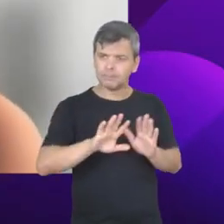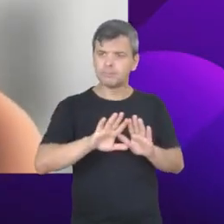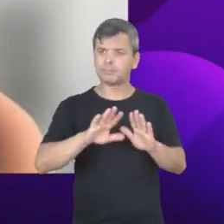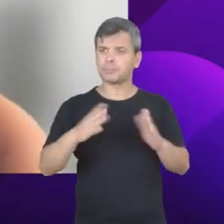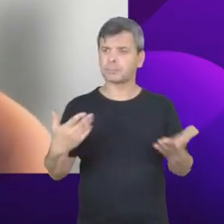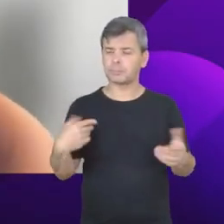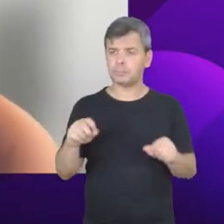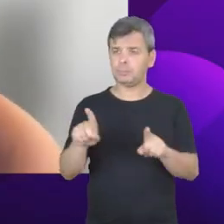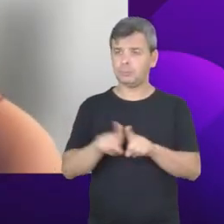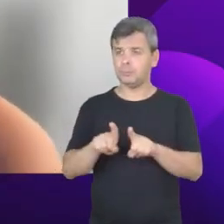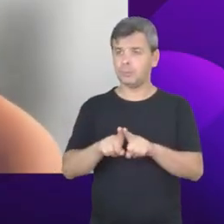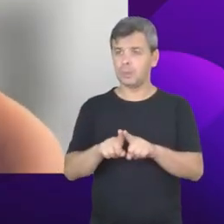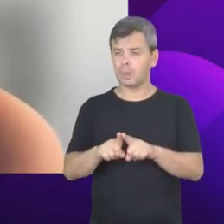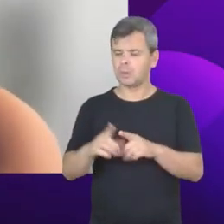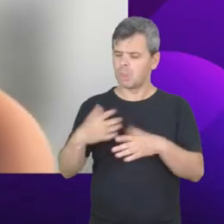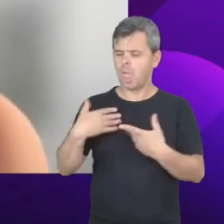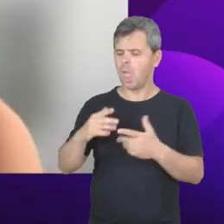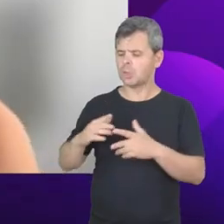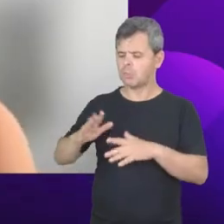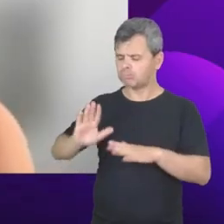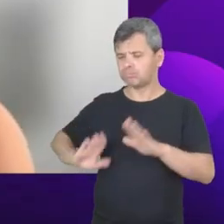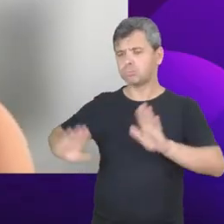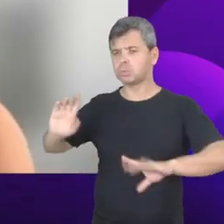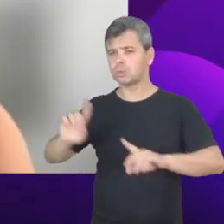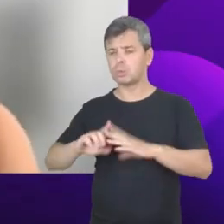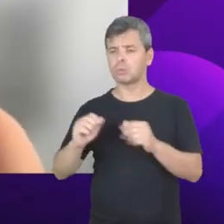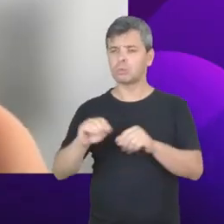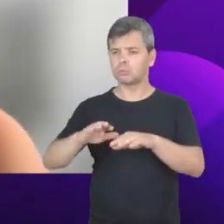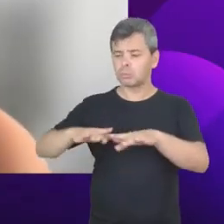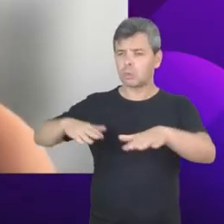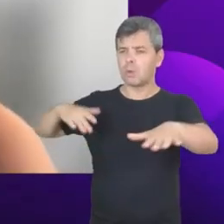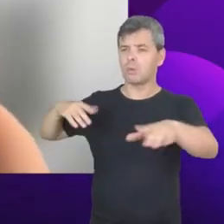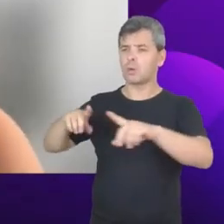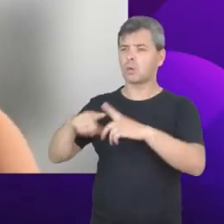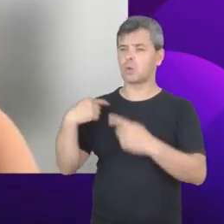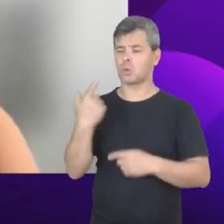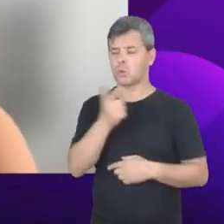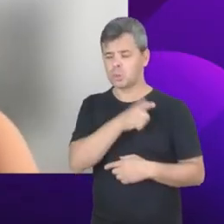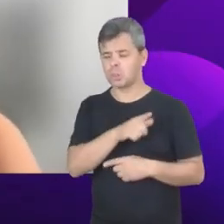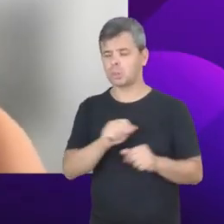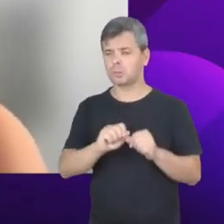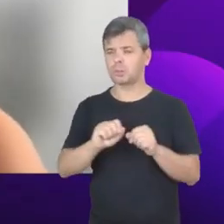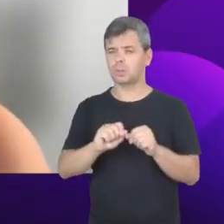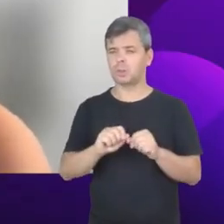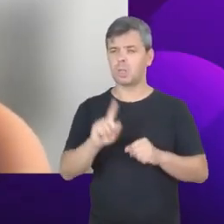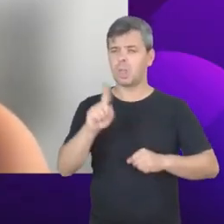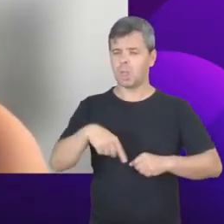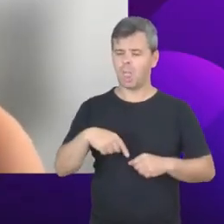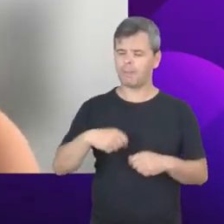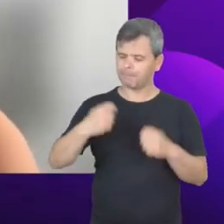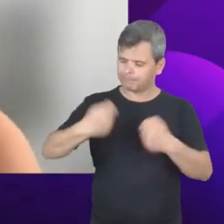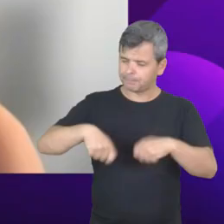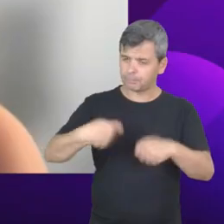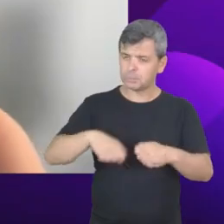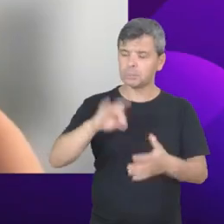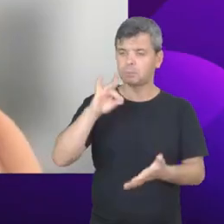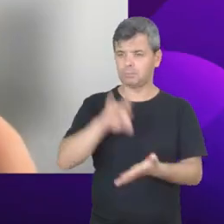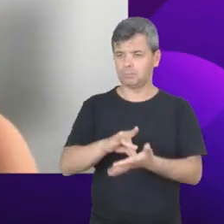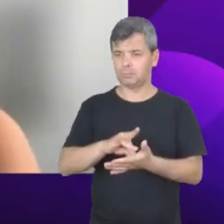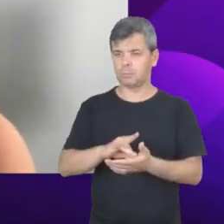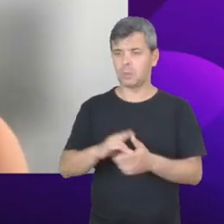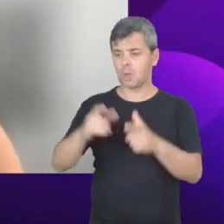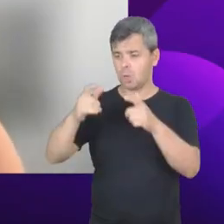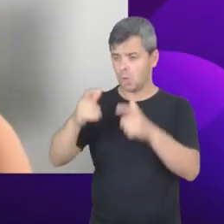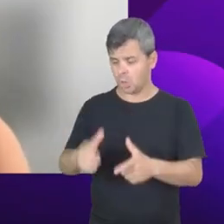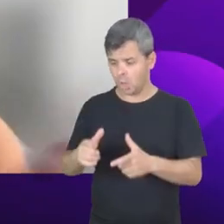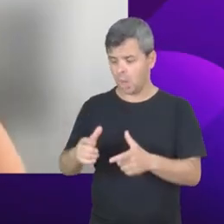mesmo até de passeatas, a gente consegue avançar nessa conquista, porque é uma necessidade de fato. E onde tem